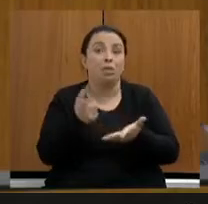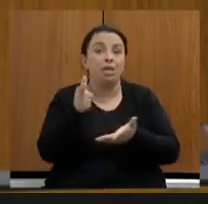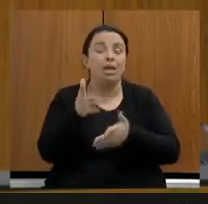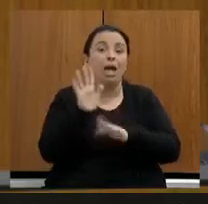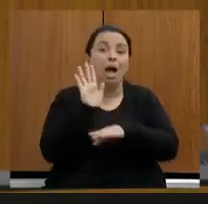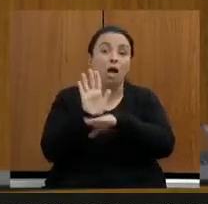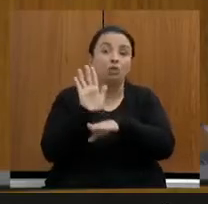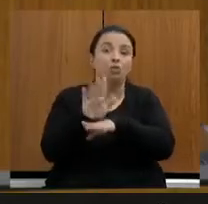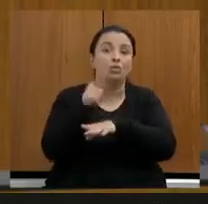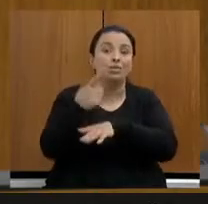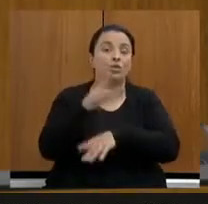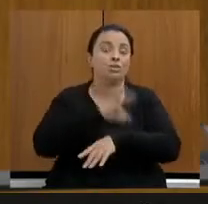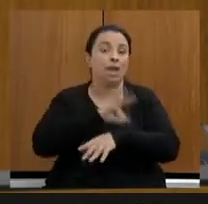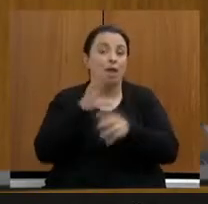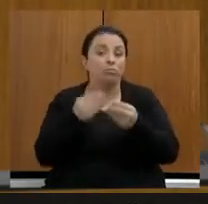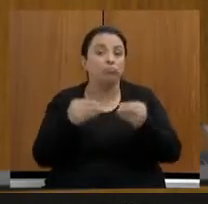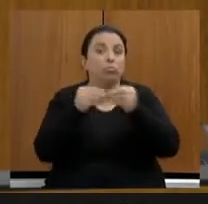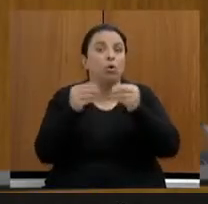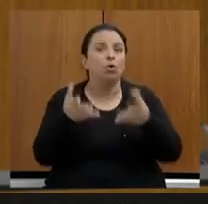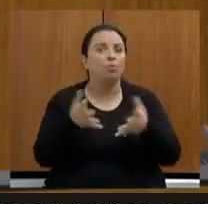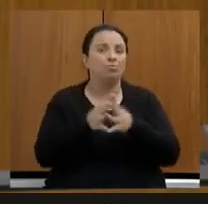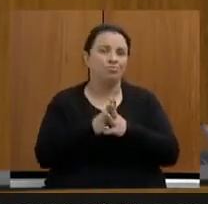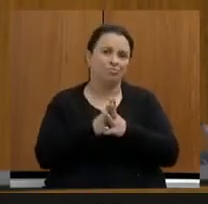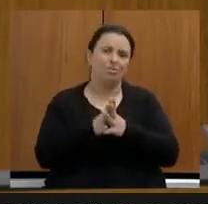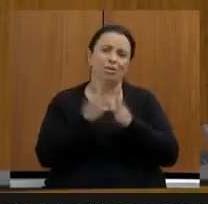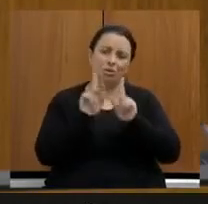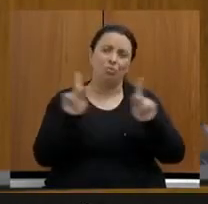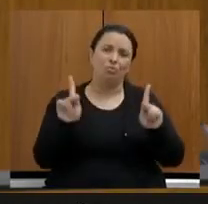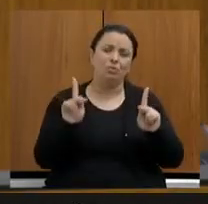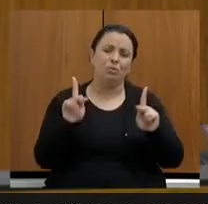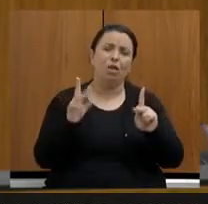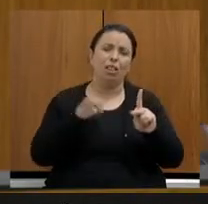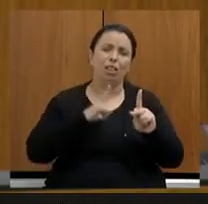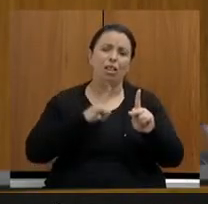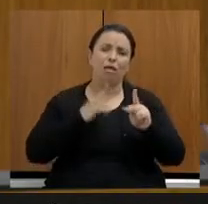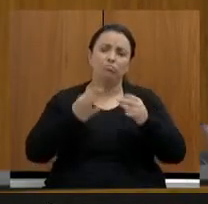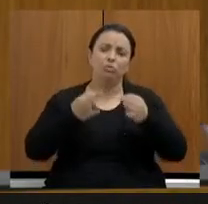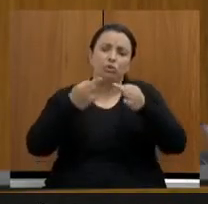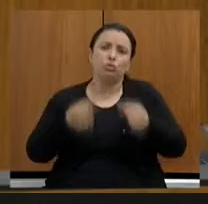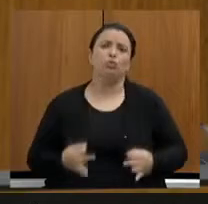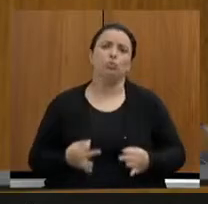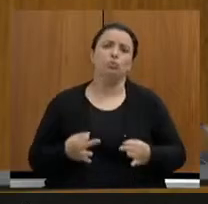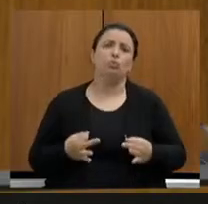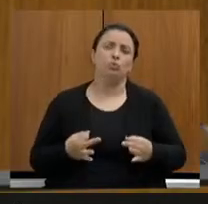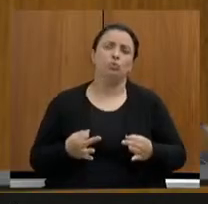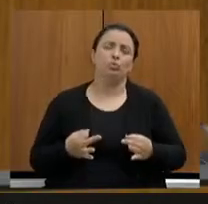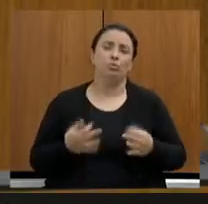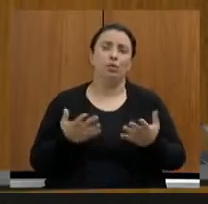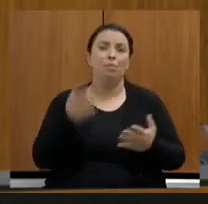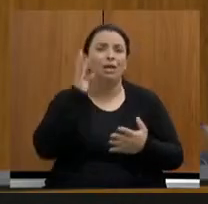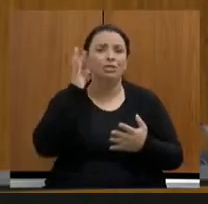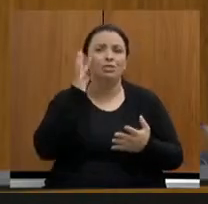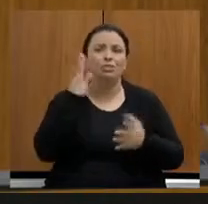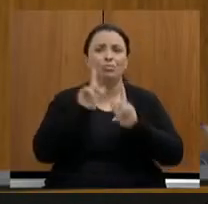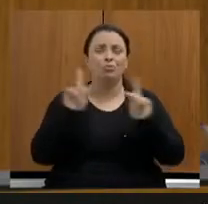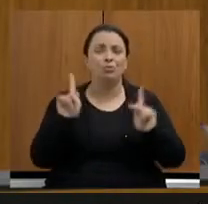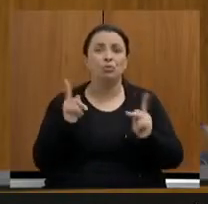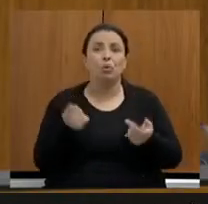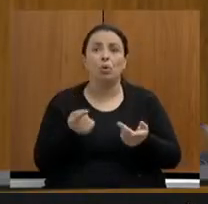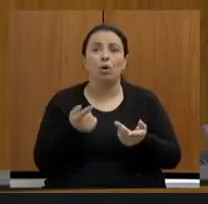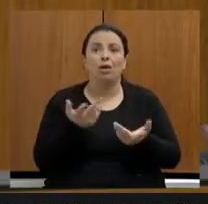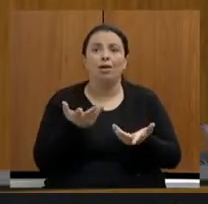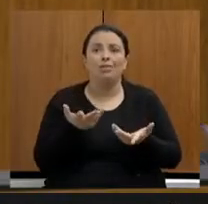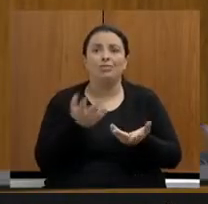que o professor tem a decência não não seja como que aparecendo os vídeos né tem que comprar remédio tem que optar o comprar remédio eu comprar